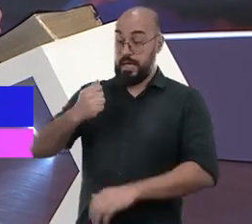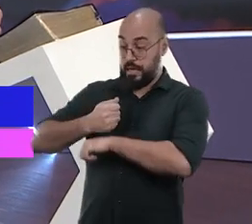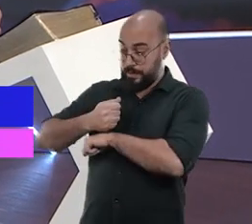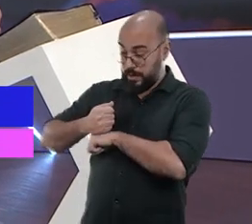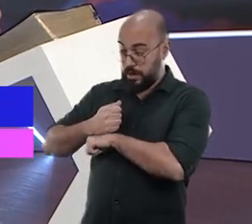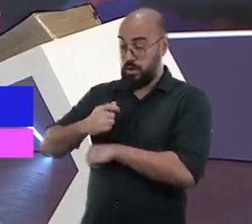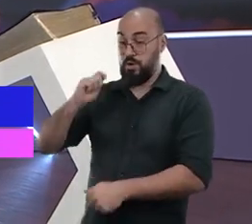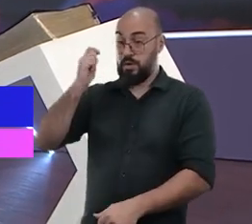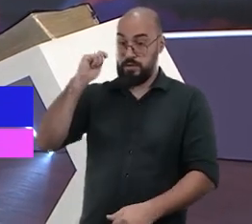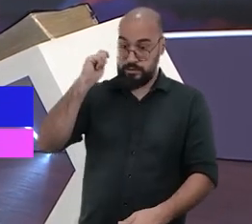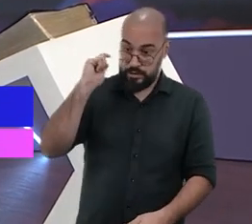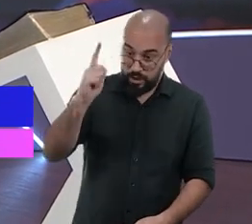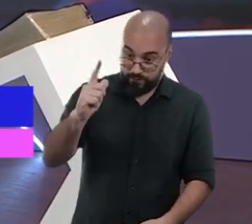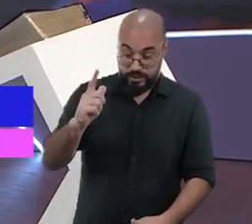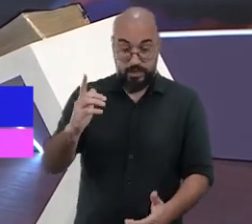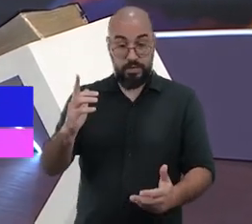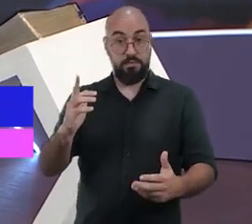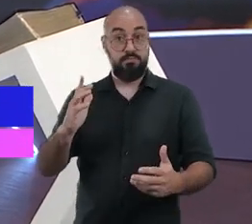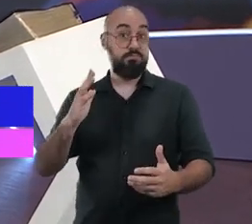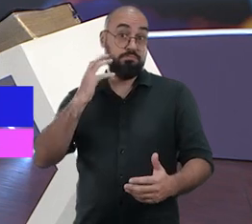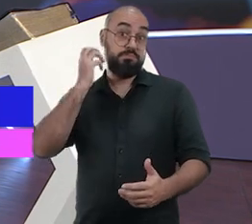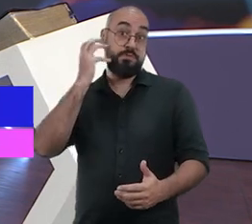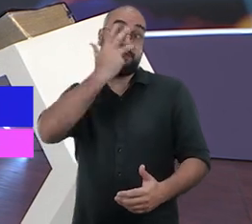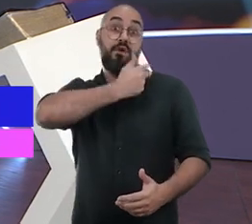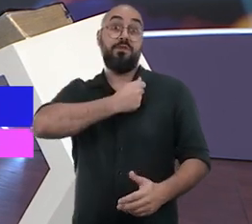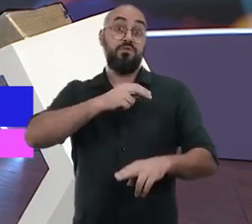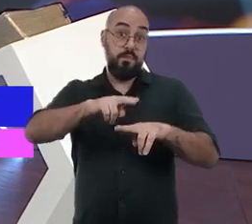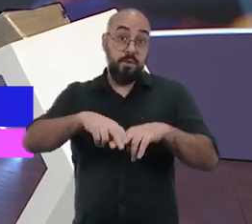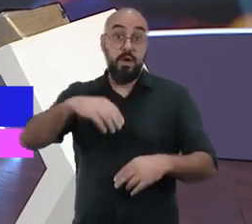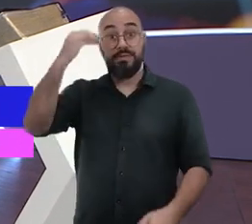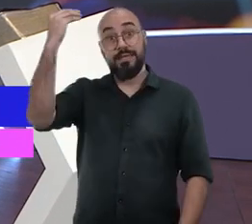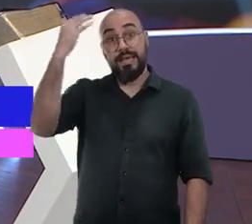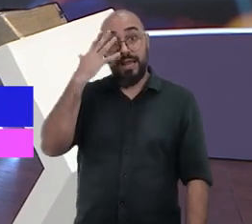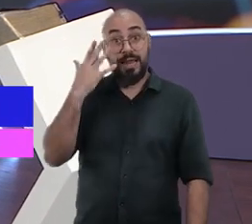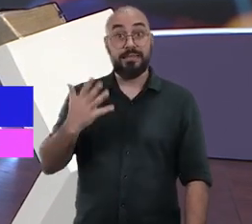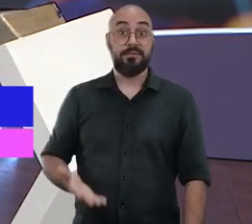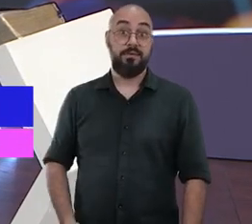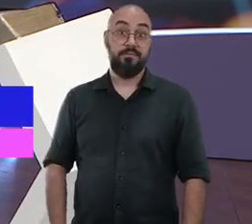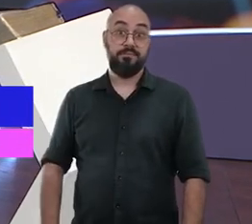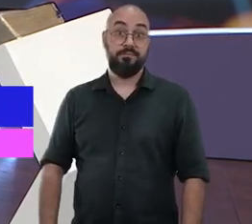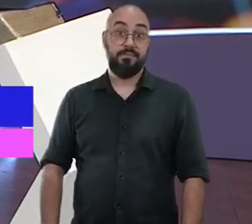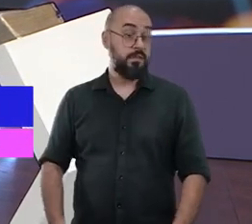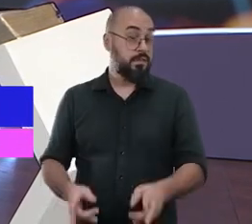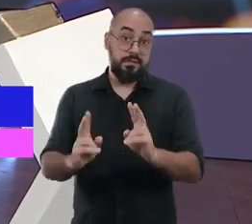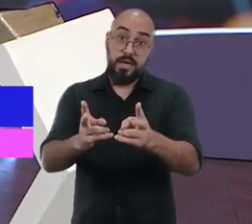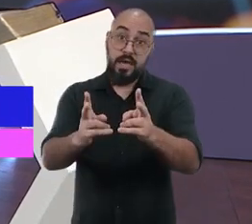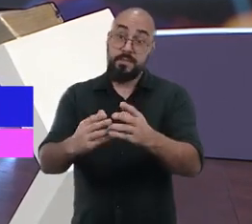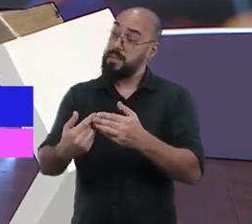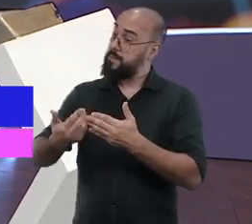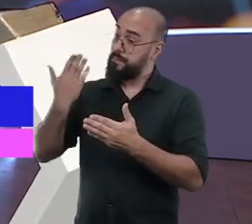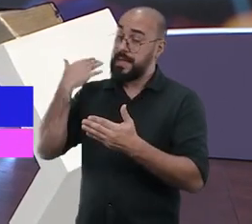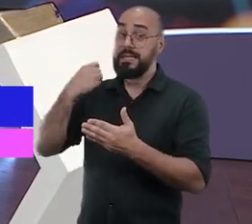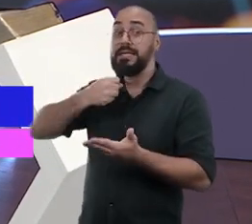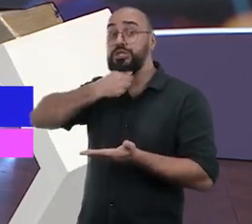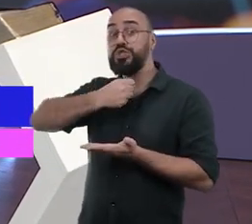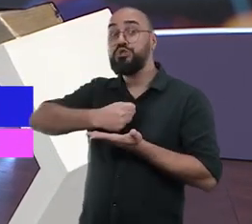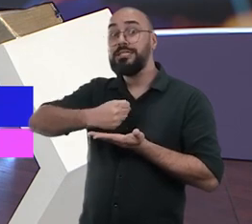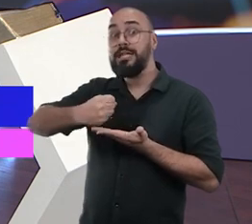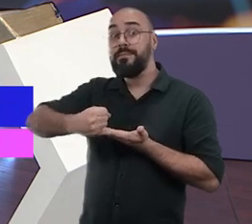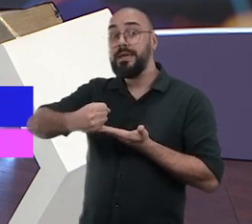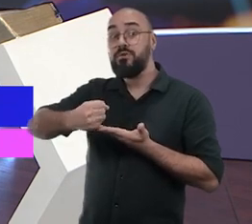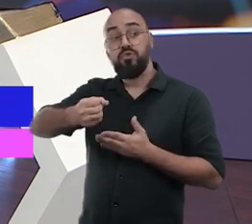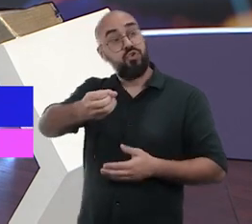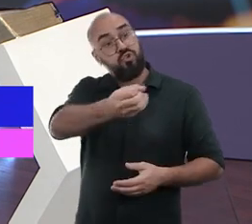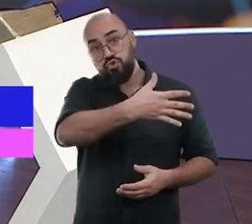estou dizendo para você que no Antigo Testamento a salvação também era pela graça. Sempre foi. Não tem outra saída. Não